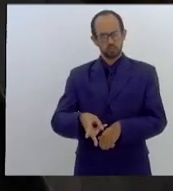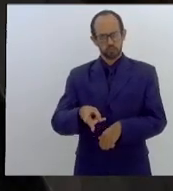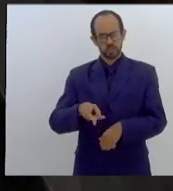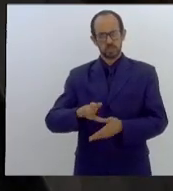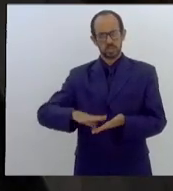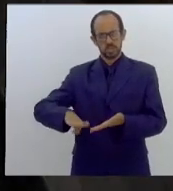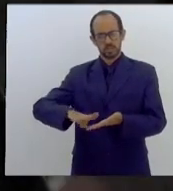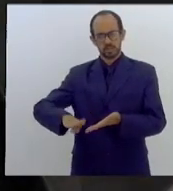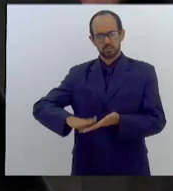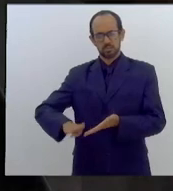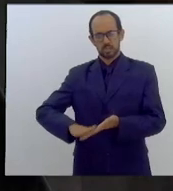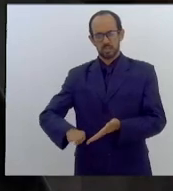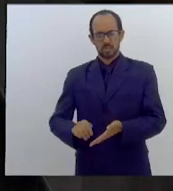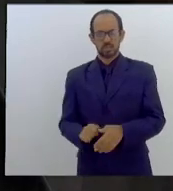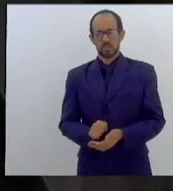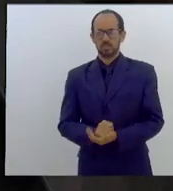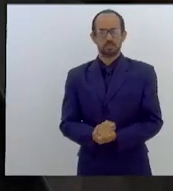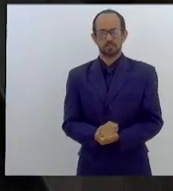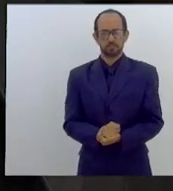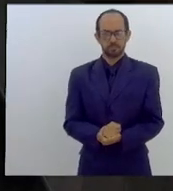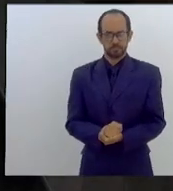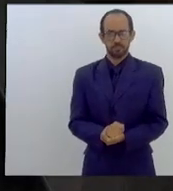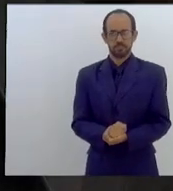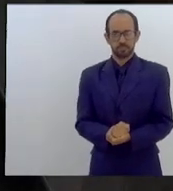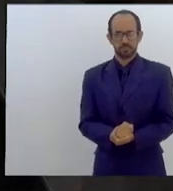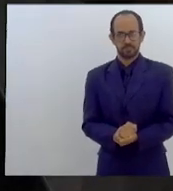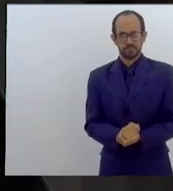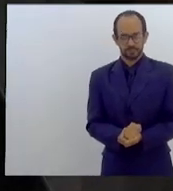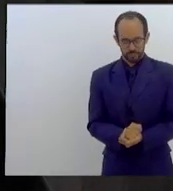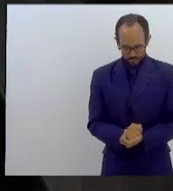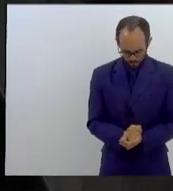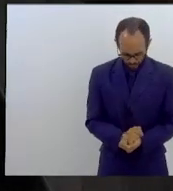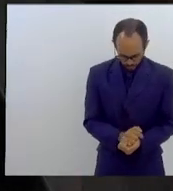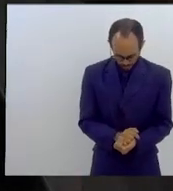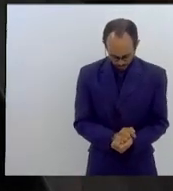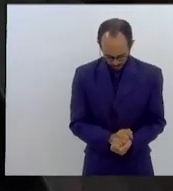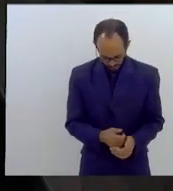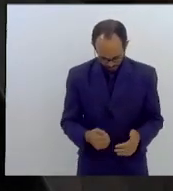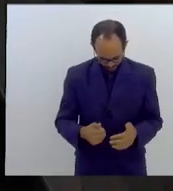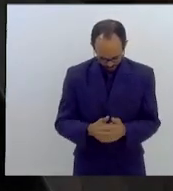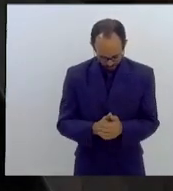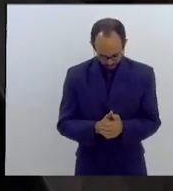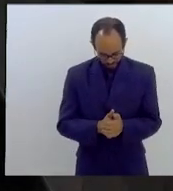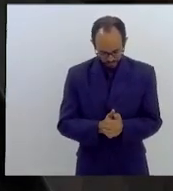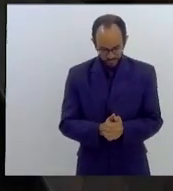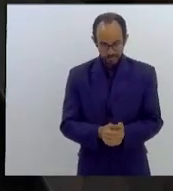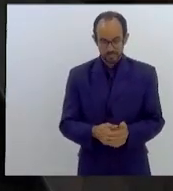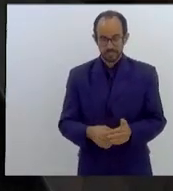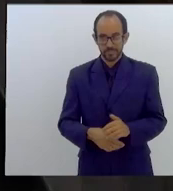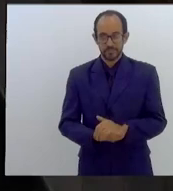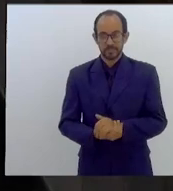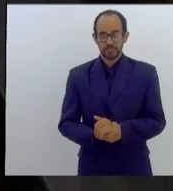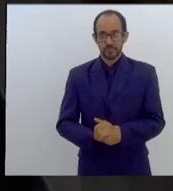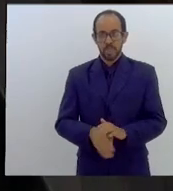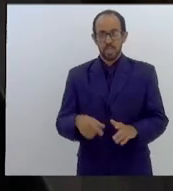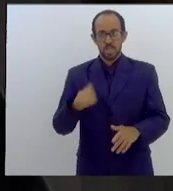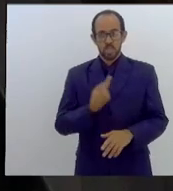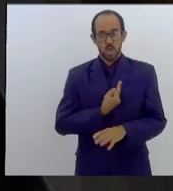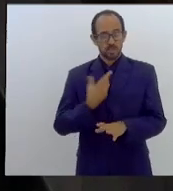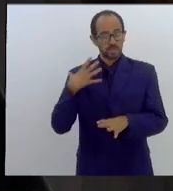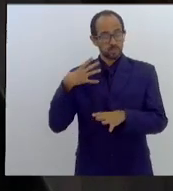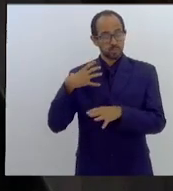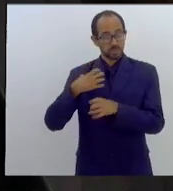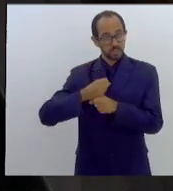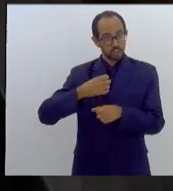despesa do Estado do Rio de Janeiro. Então, começando, nós estamos